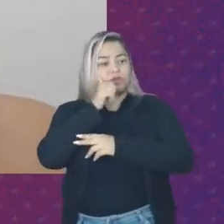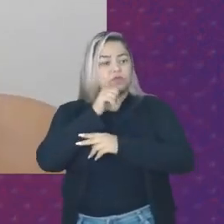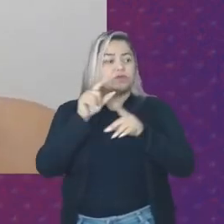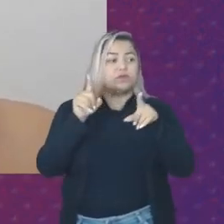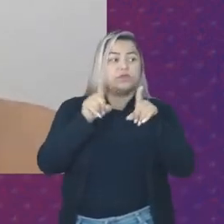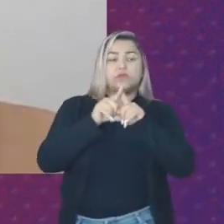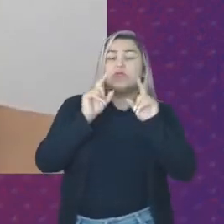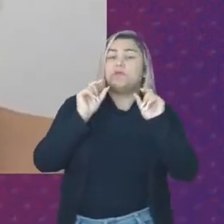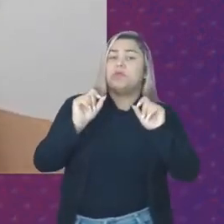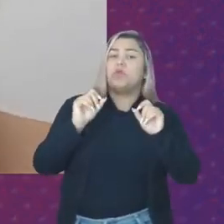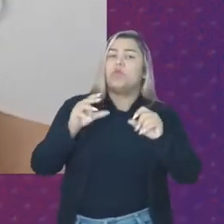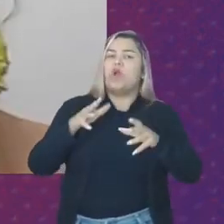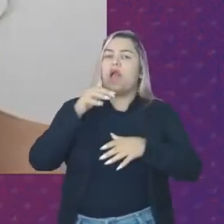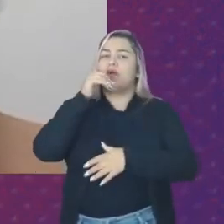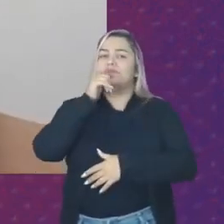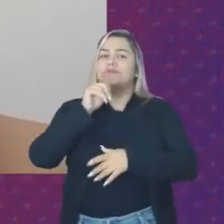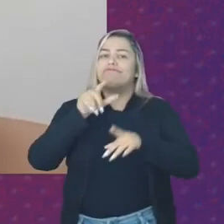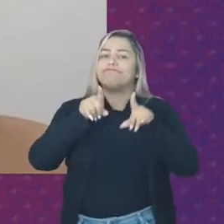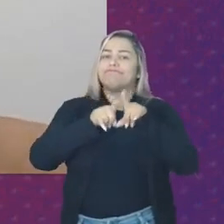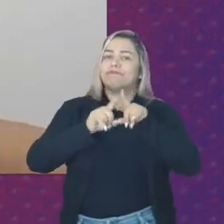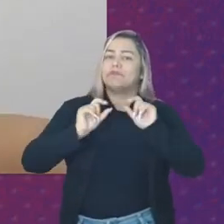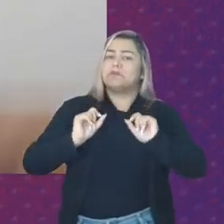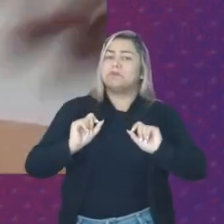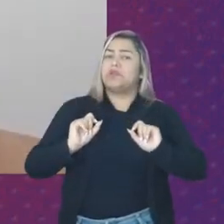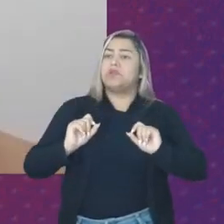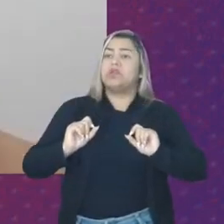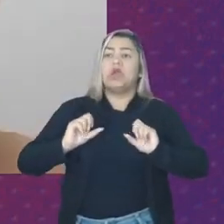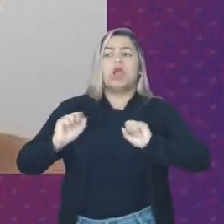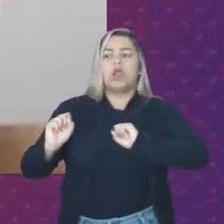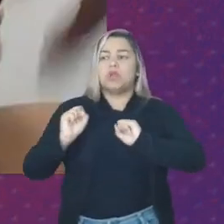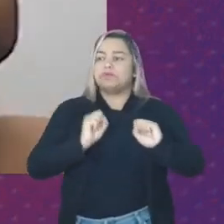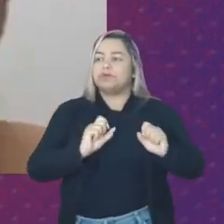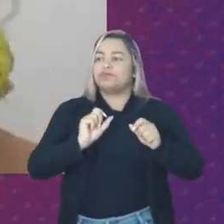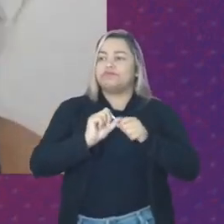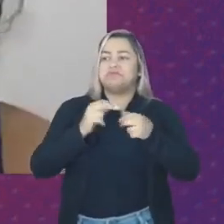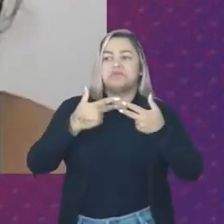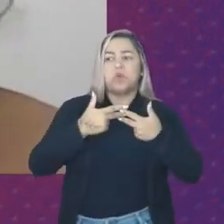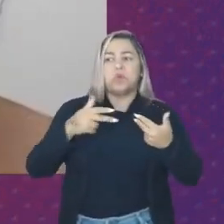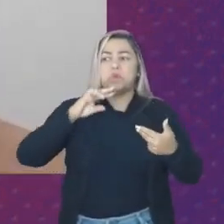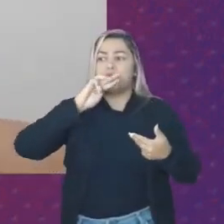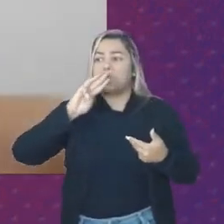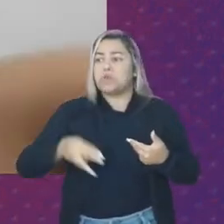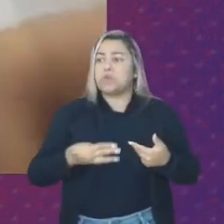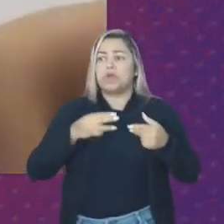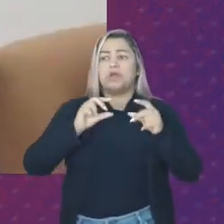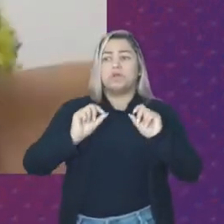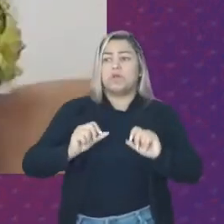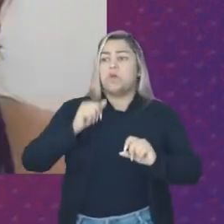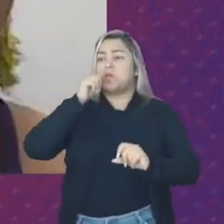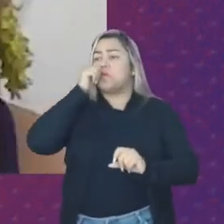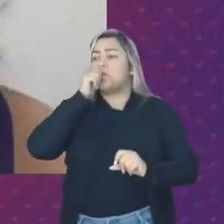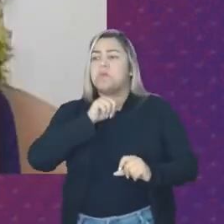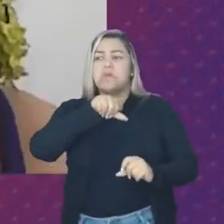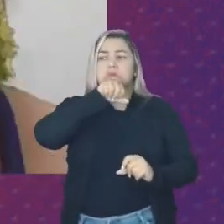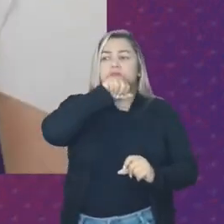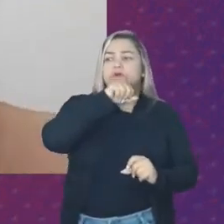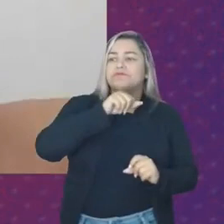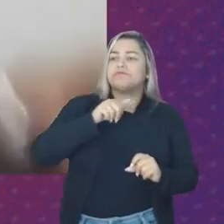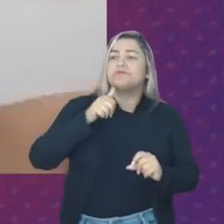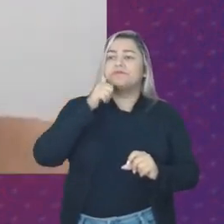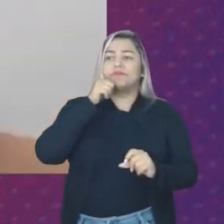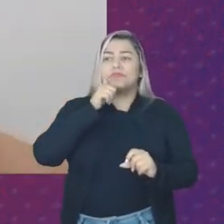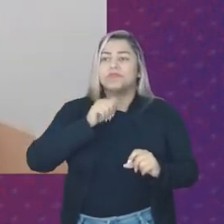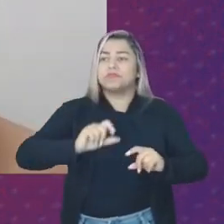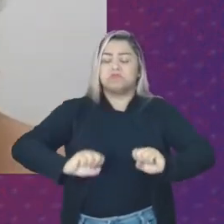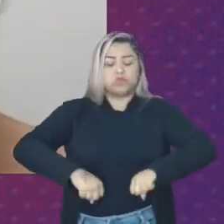como colocar a mulher naquela posição de que ela pode fazer mil coisas. Ela é mãe, ela é militante, ela está